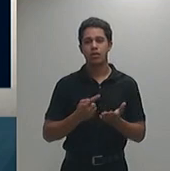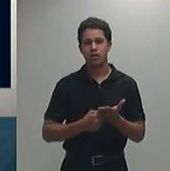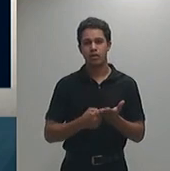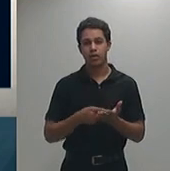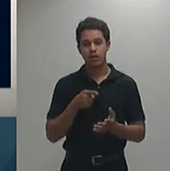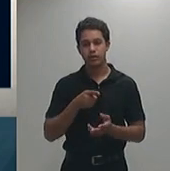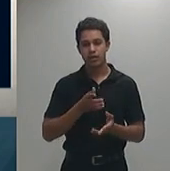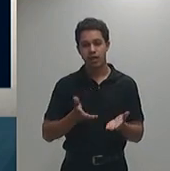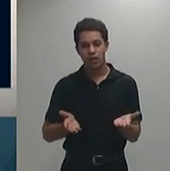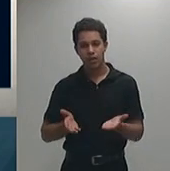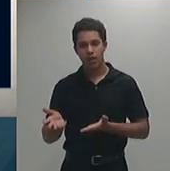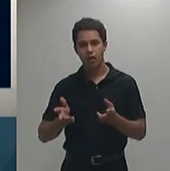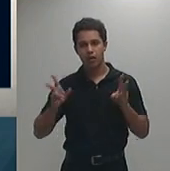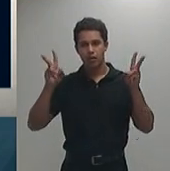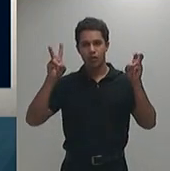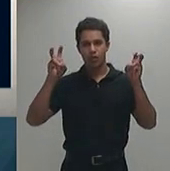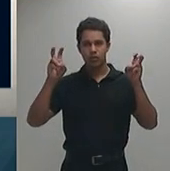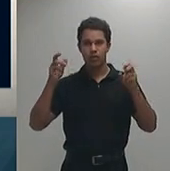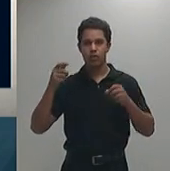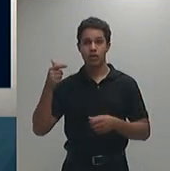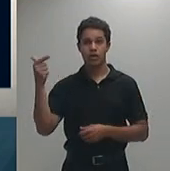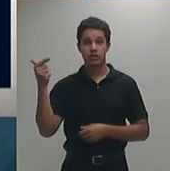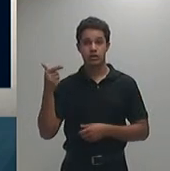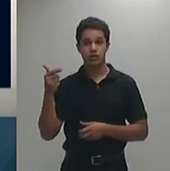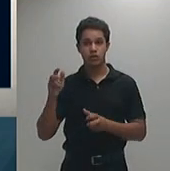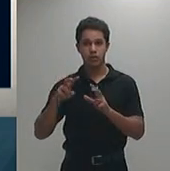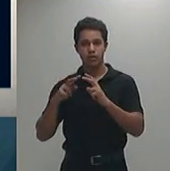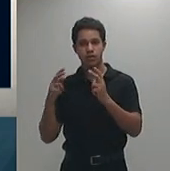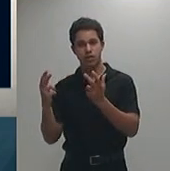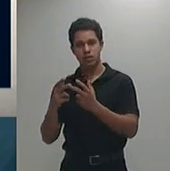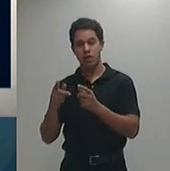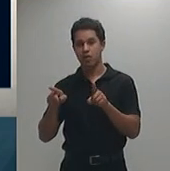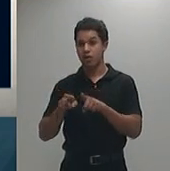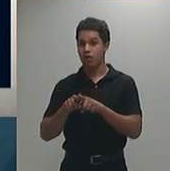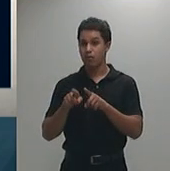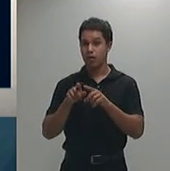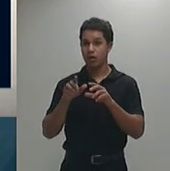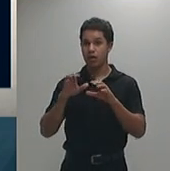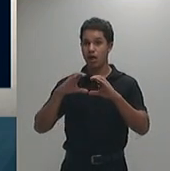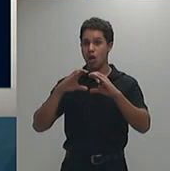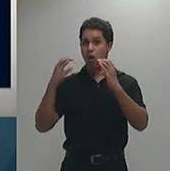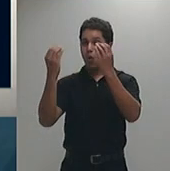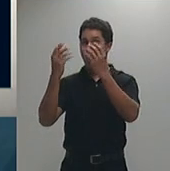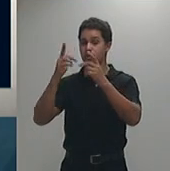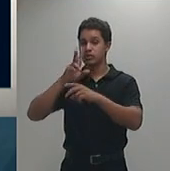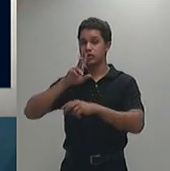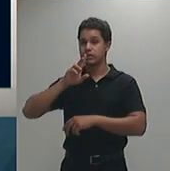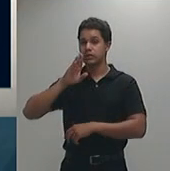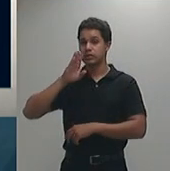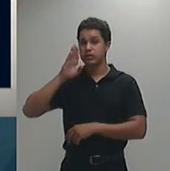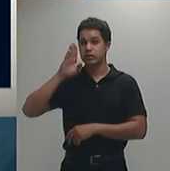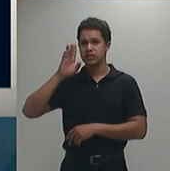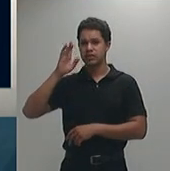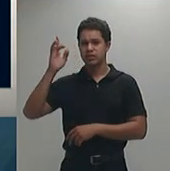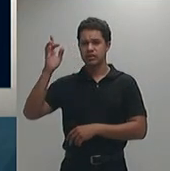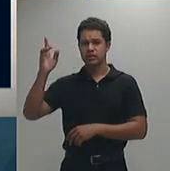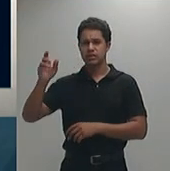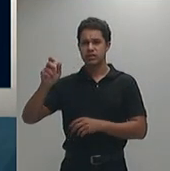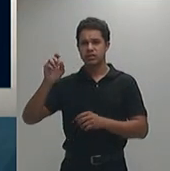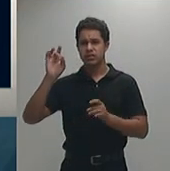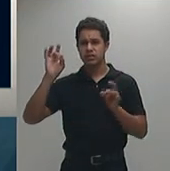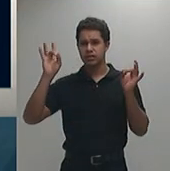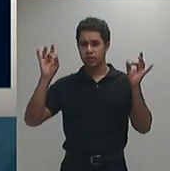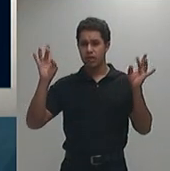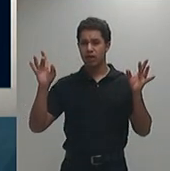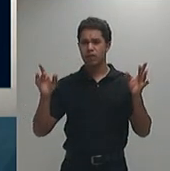tema na segunda sessão e também na corte especial Então se houver acordo dividem o tempo